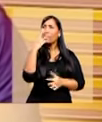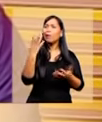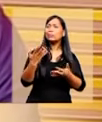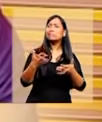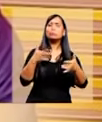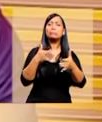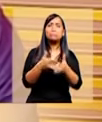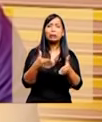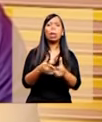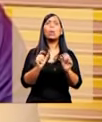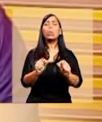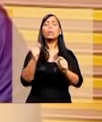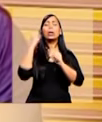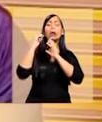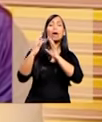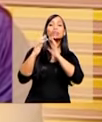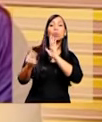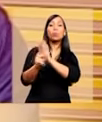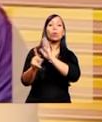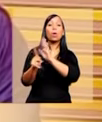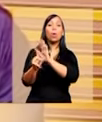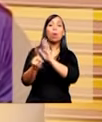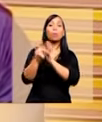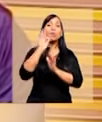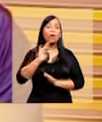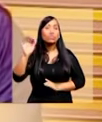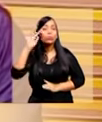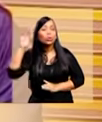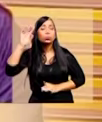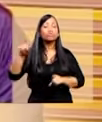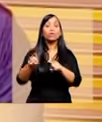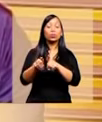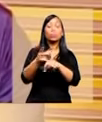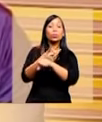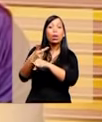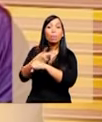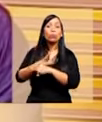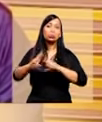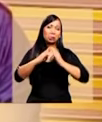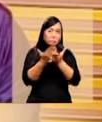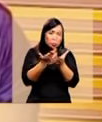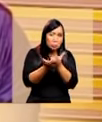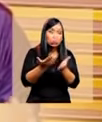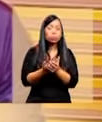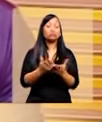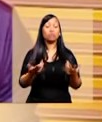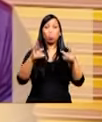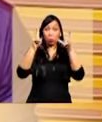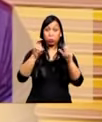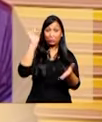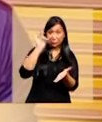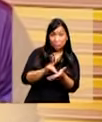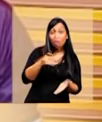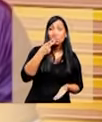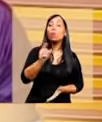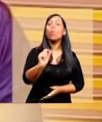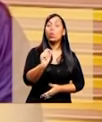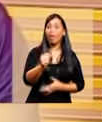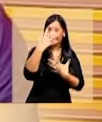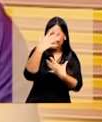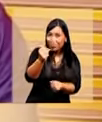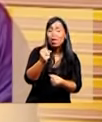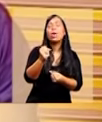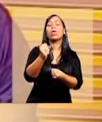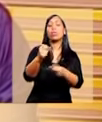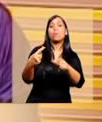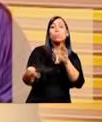barra justamente a reflexão filosófica ou até mesmo a busca teológica. Sim. Então, se fosse para definir, eu diria,